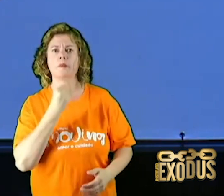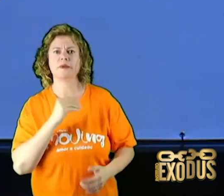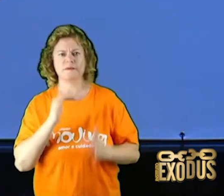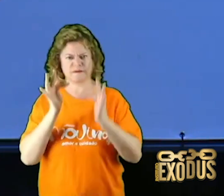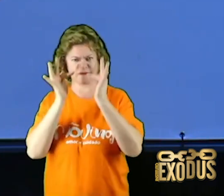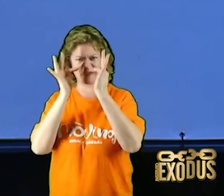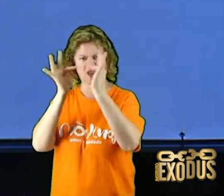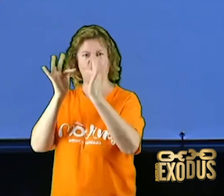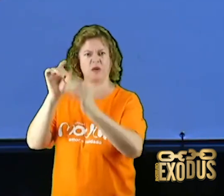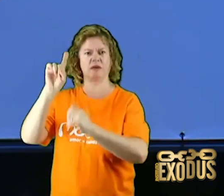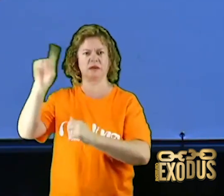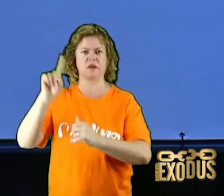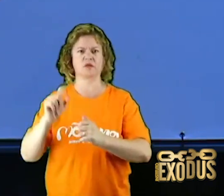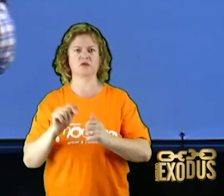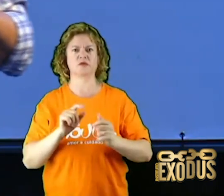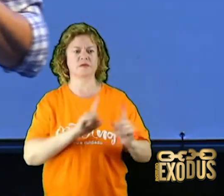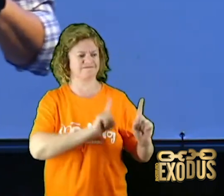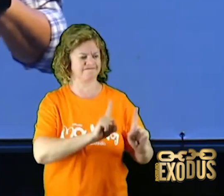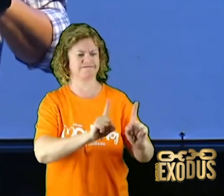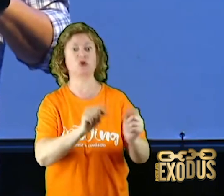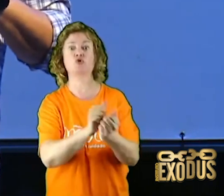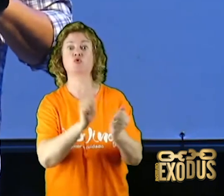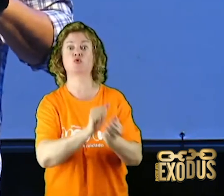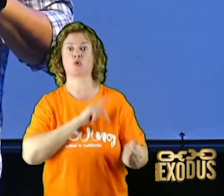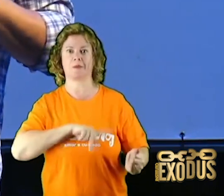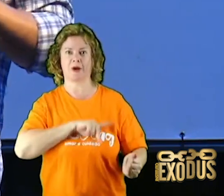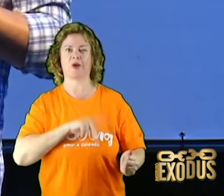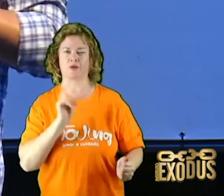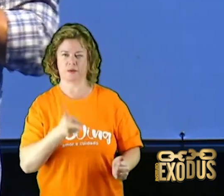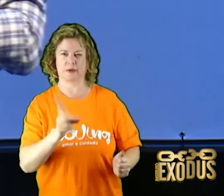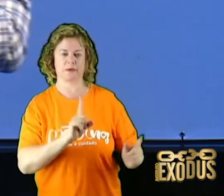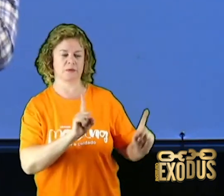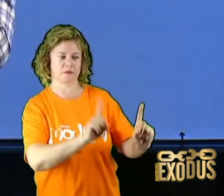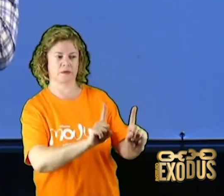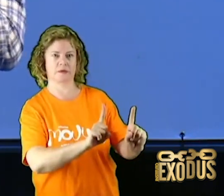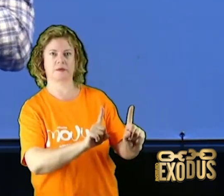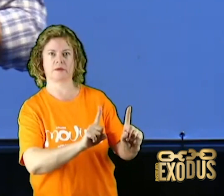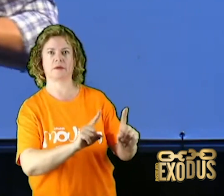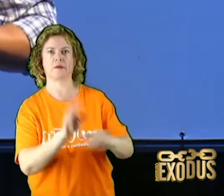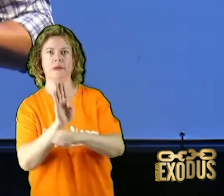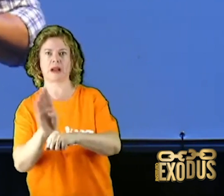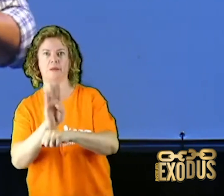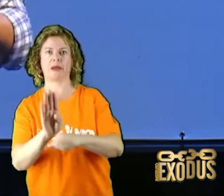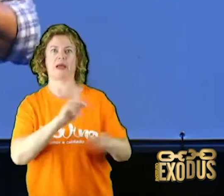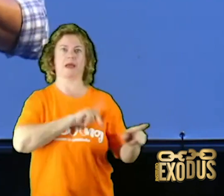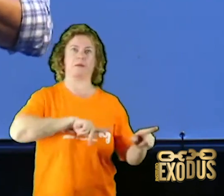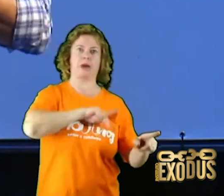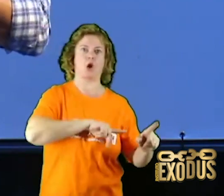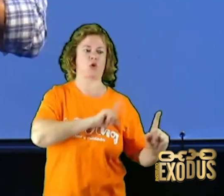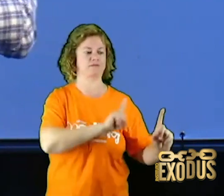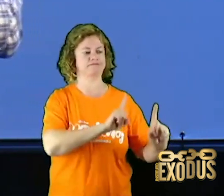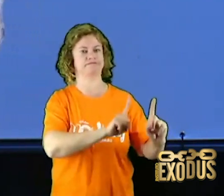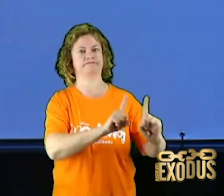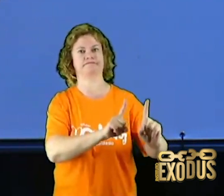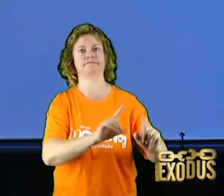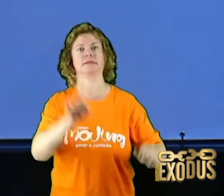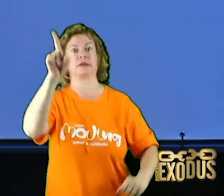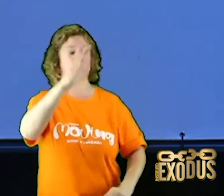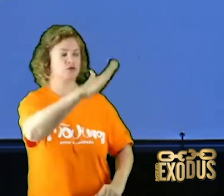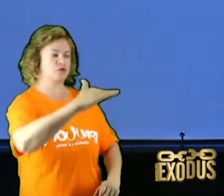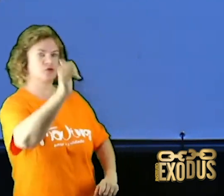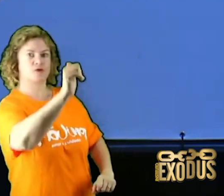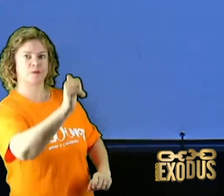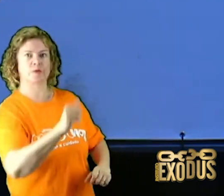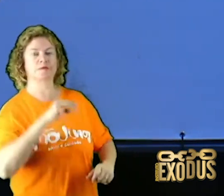Paulo. E aí ali Deus tinha separado Paulo e Barnabé para uma missão. Chamou para a igreja.